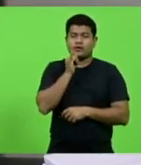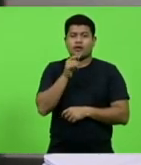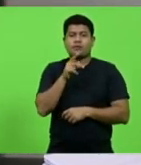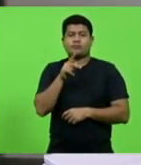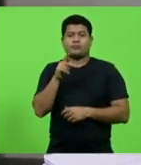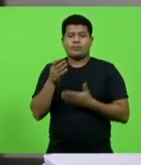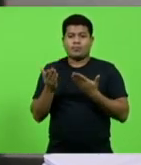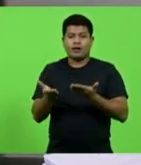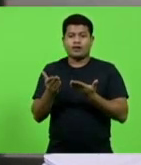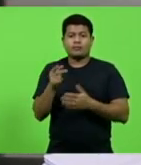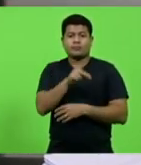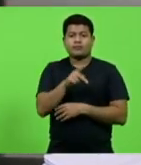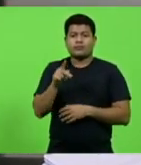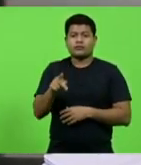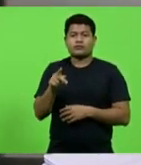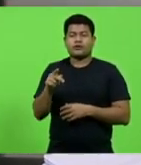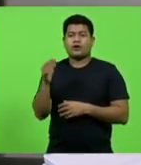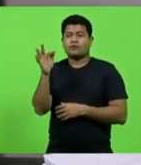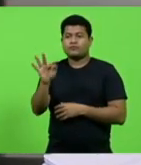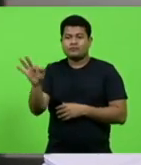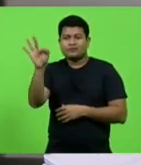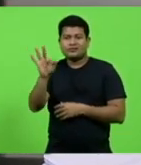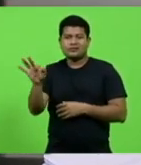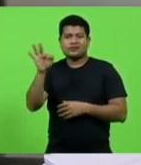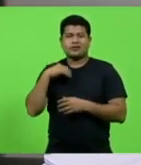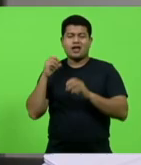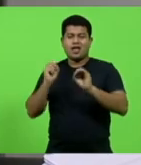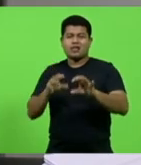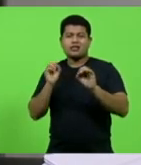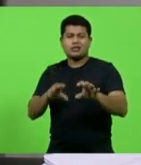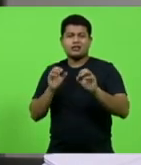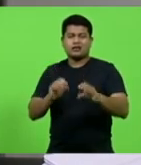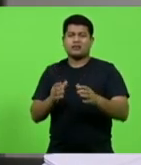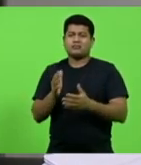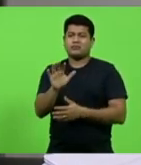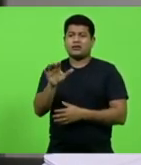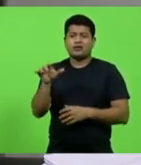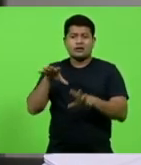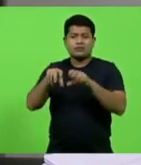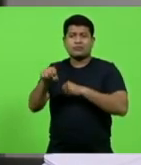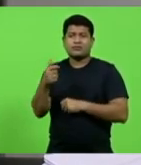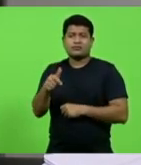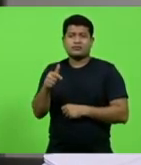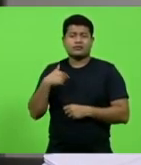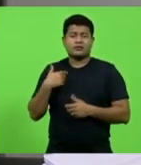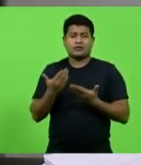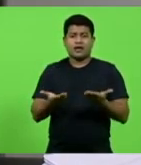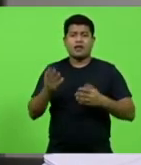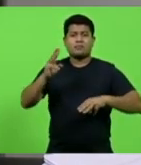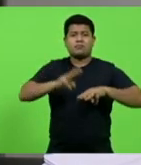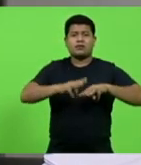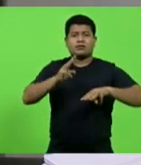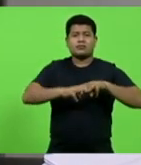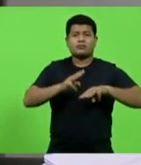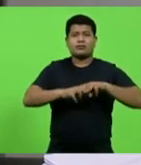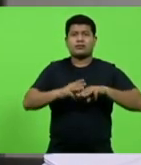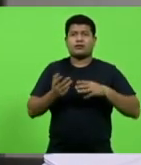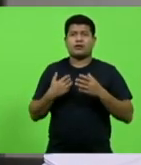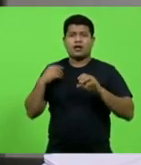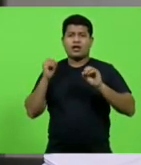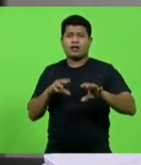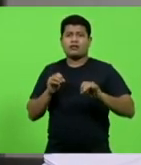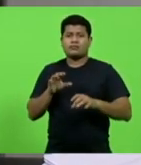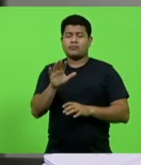ensina matemática, que não é formado em matemática. E nós estamos aqui com esse PL não fazendo nenhuma